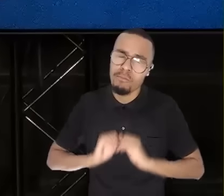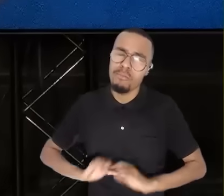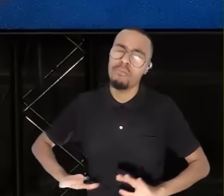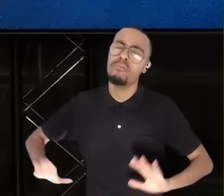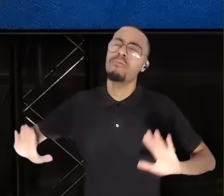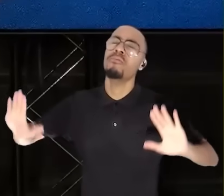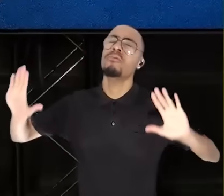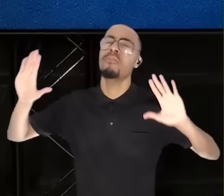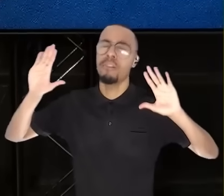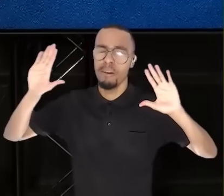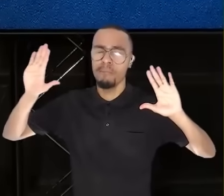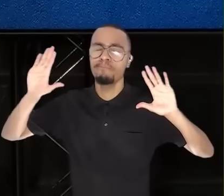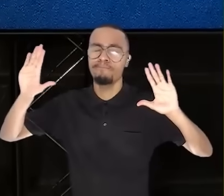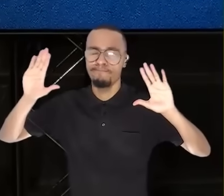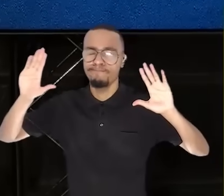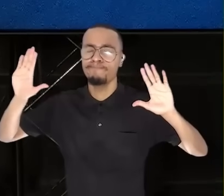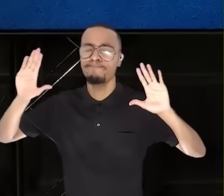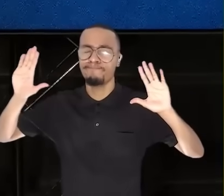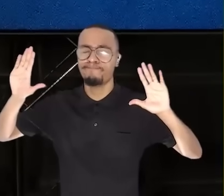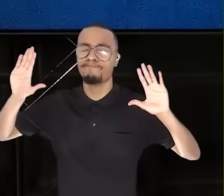mãos, Senhor.